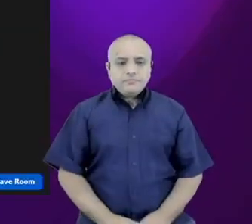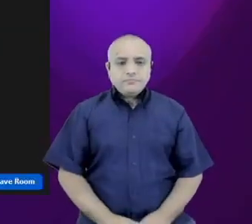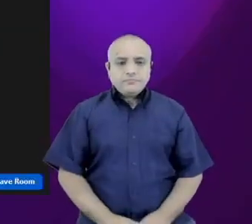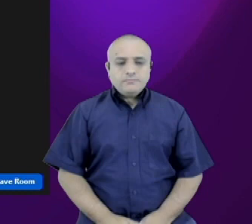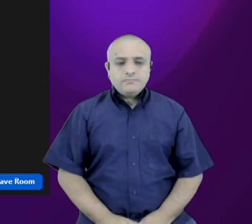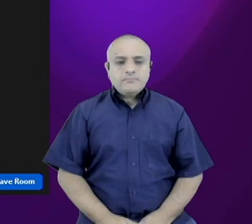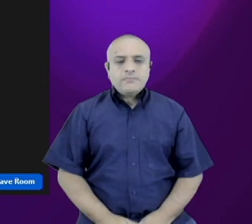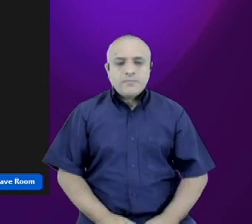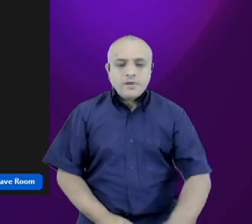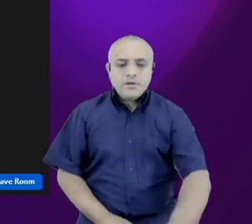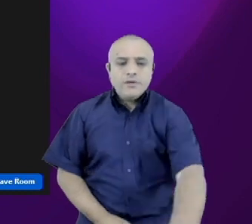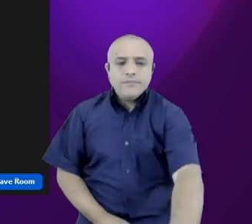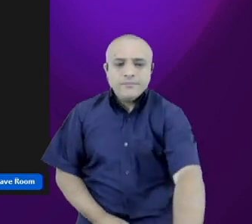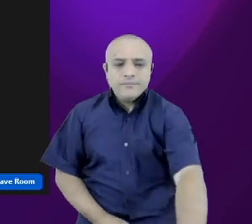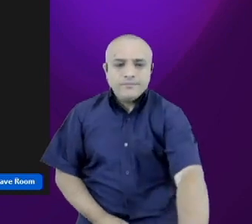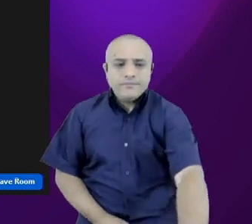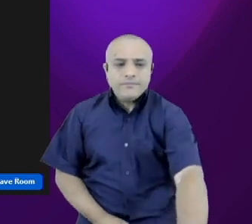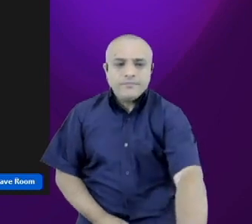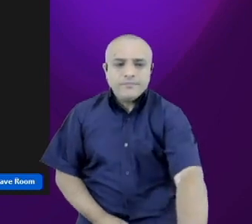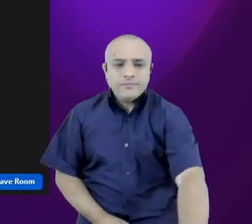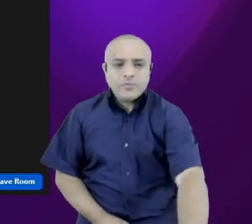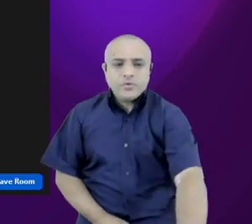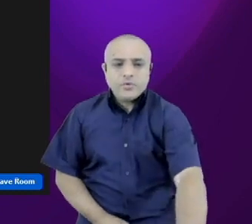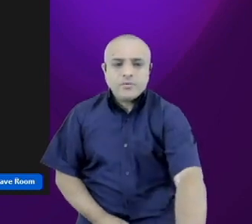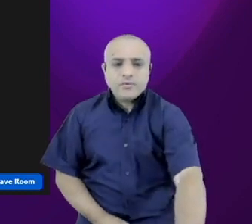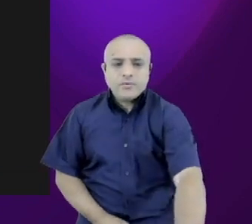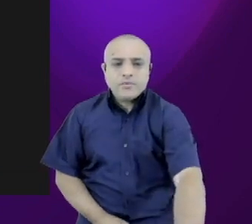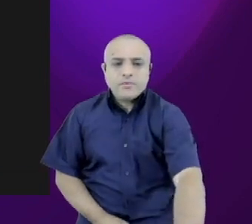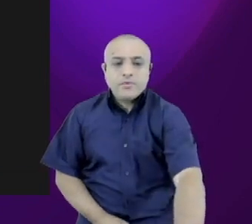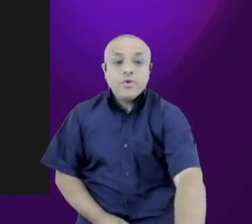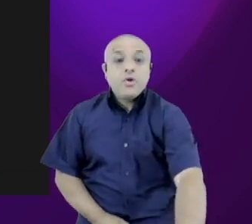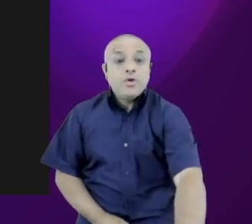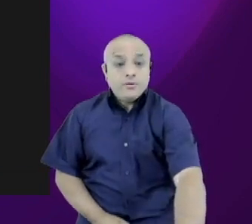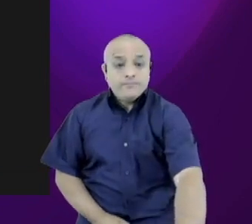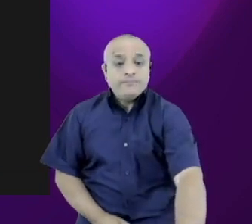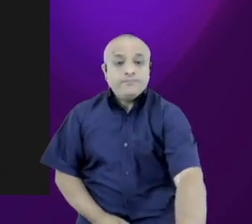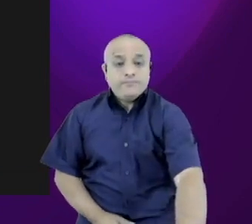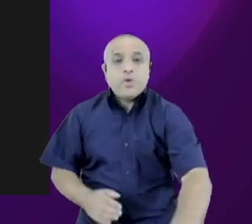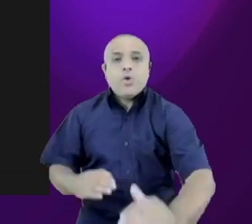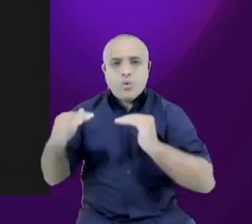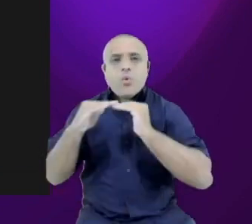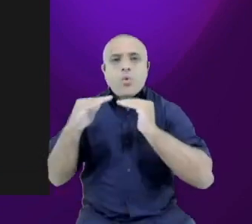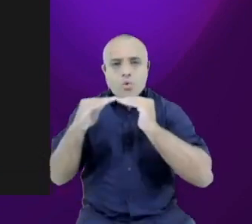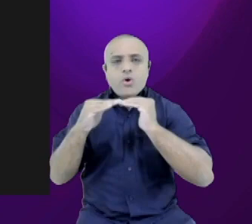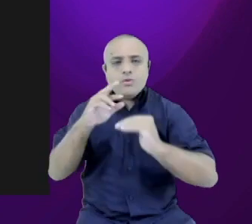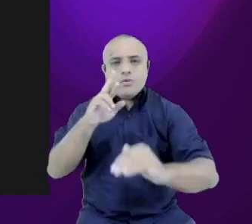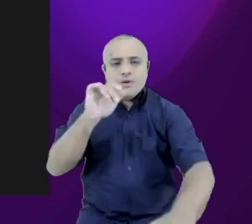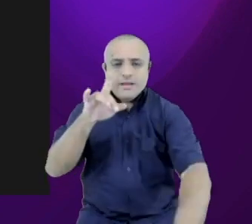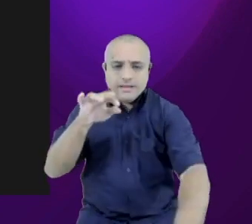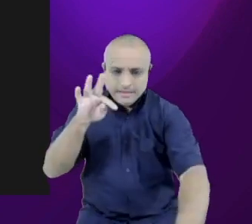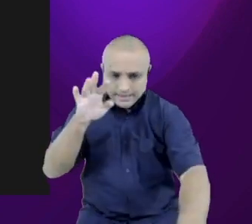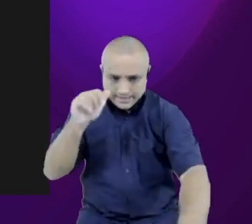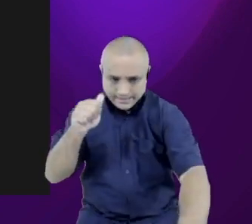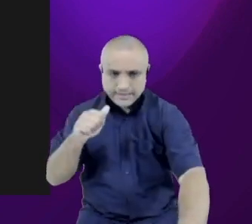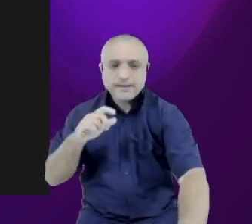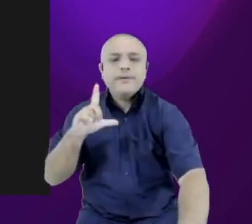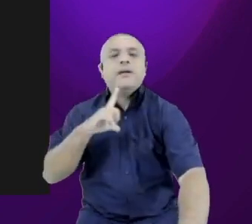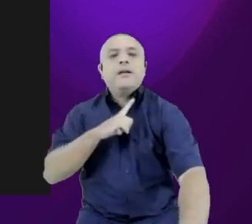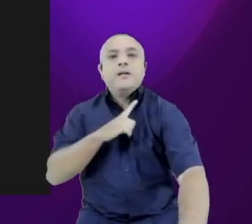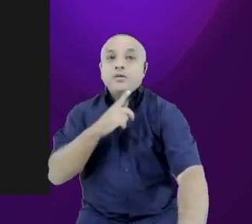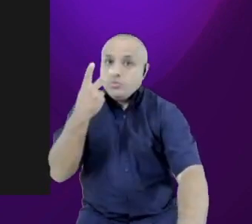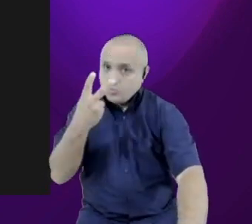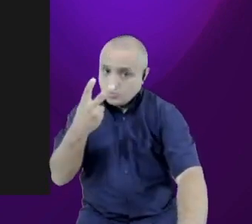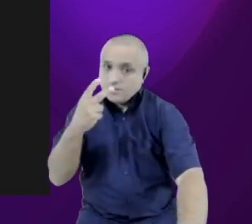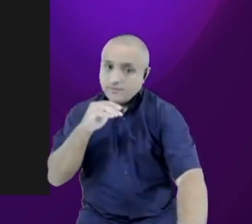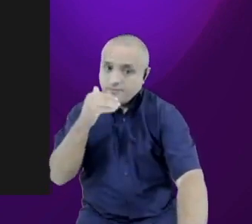Eu concordo com a Renata. Eu acho que a gente vai ter um ganho que, ao meu ver, são 2 fases, tá? na prática aqui